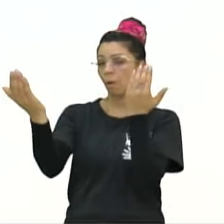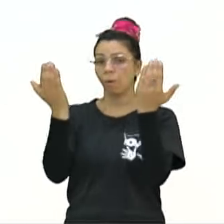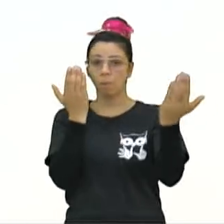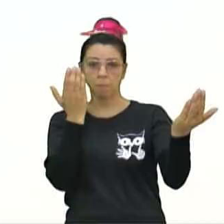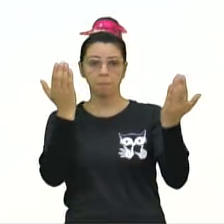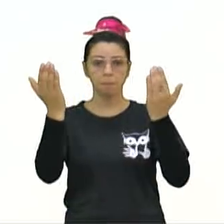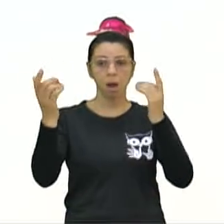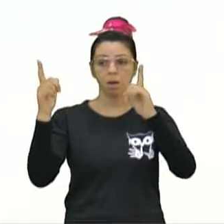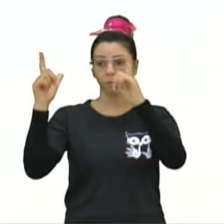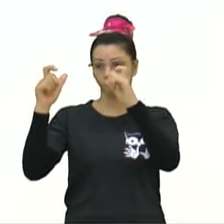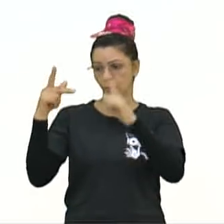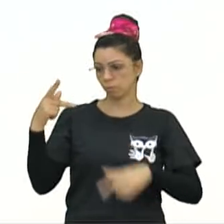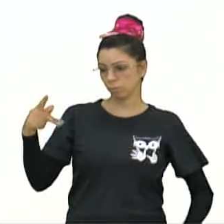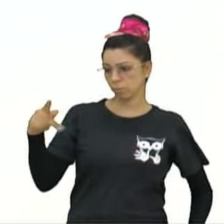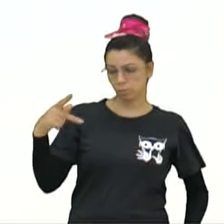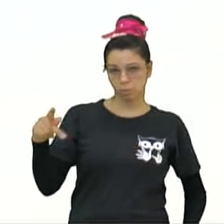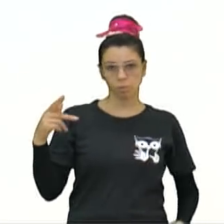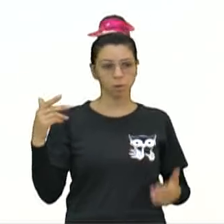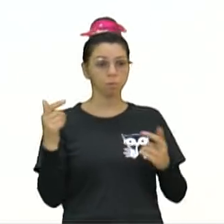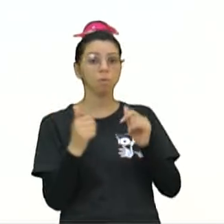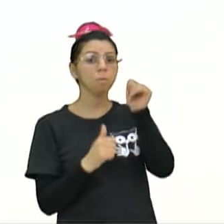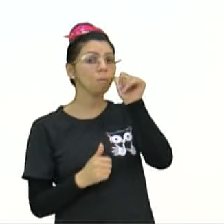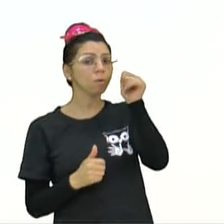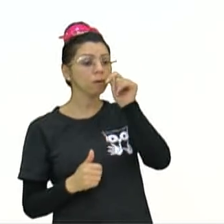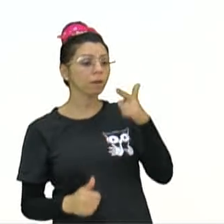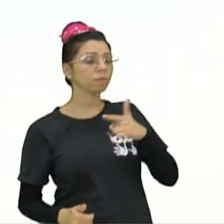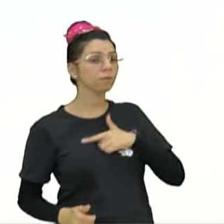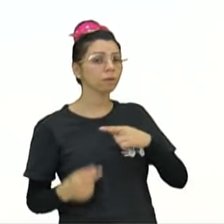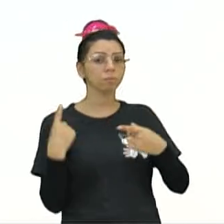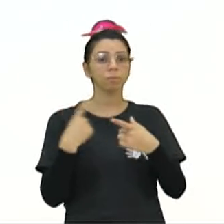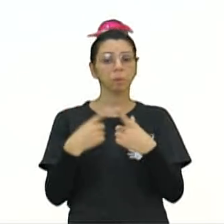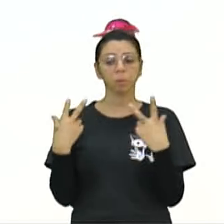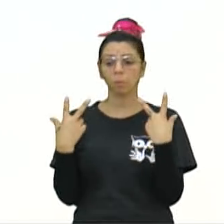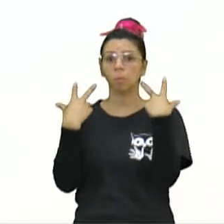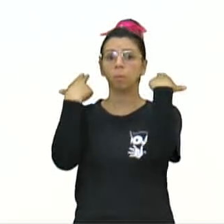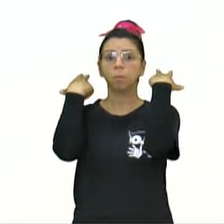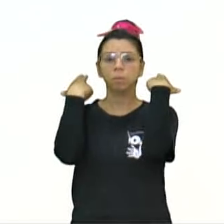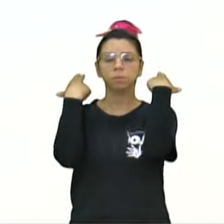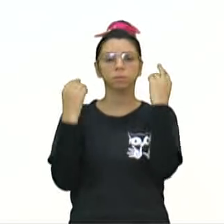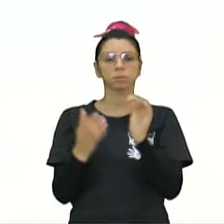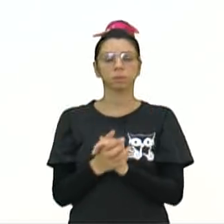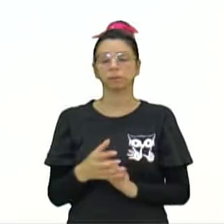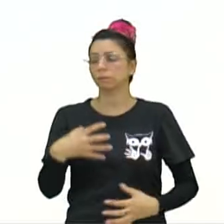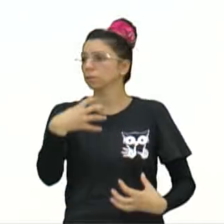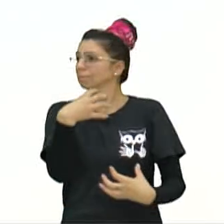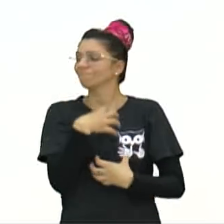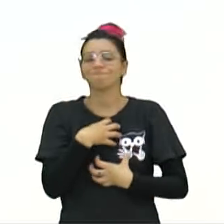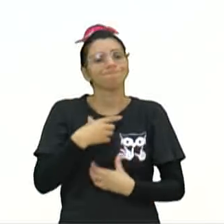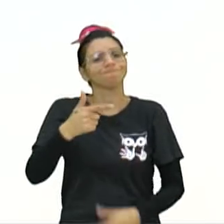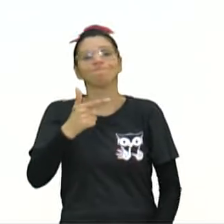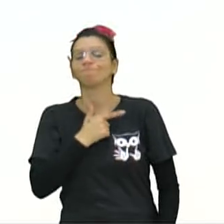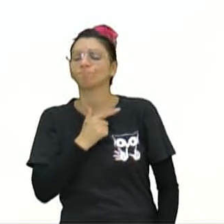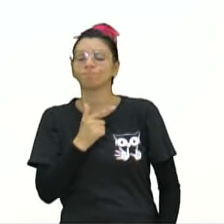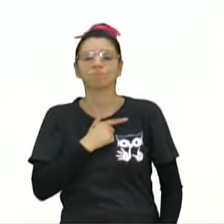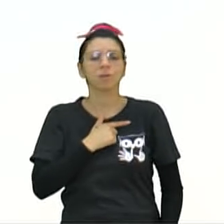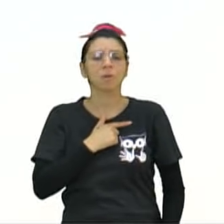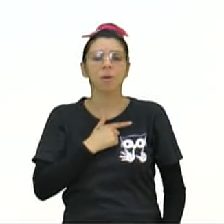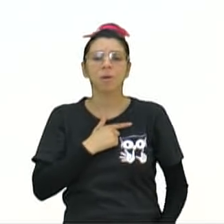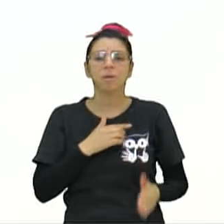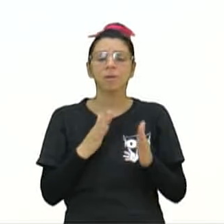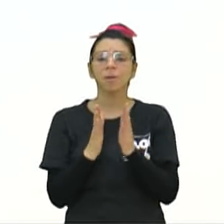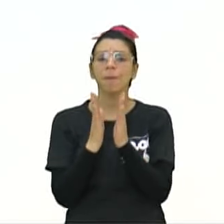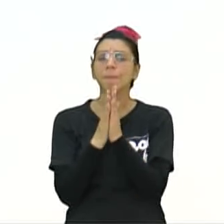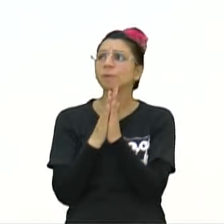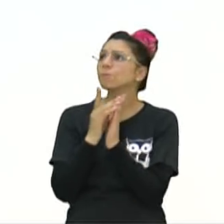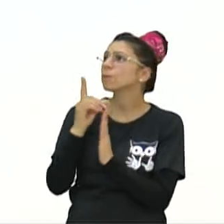mulheres feias. Tudo por causa de seu corte de cabelo. Eu me senti horrorosa e rezei para que meu